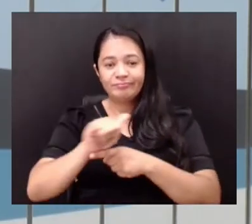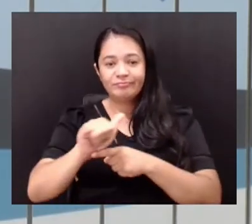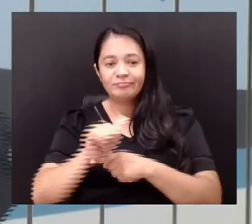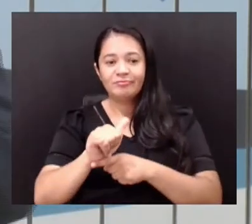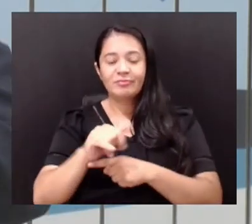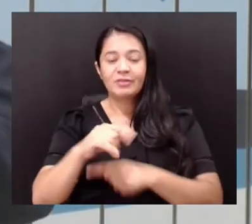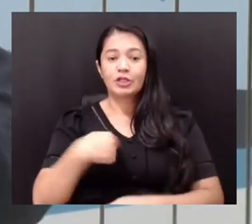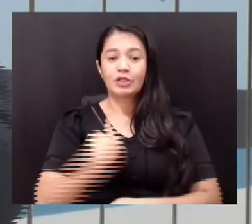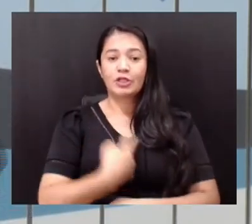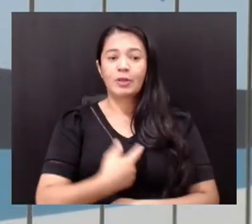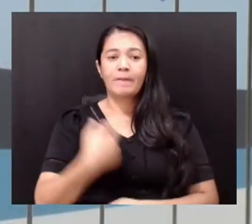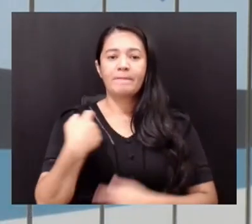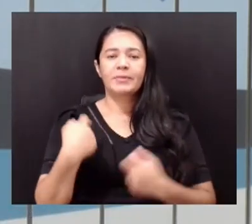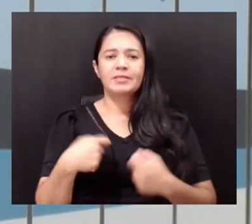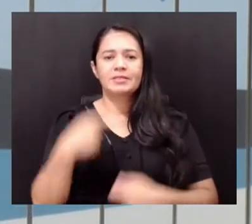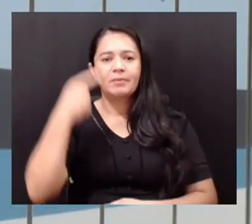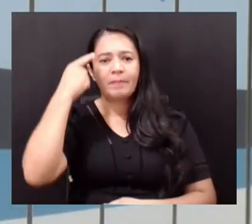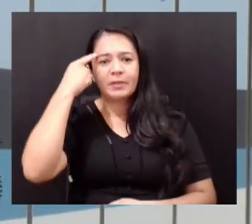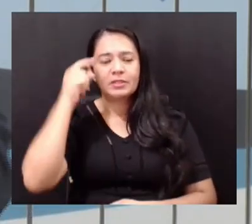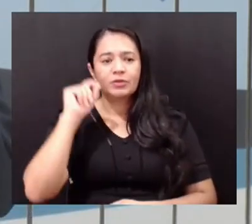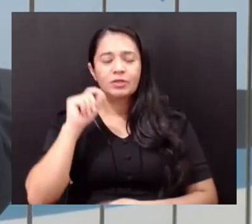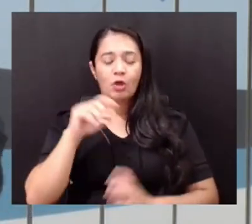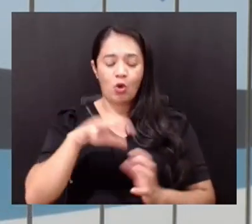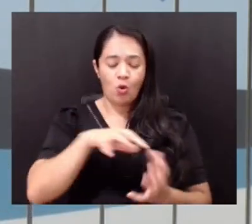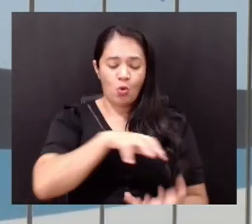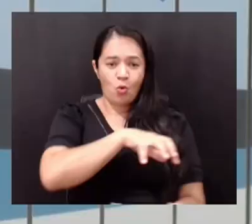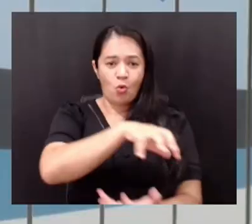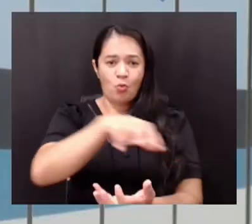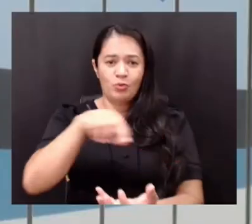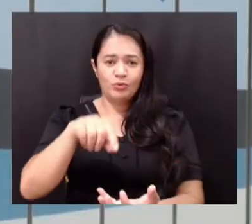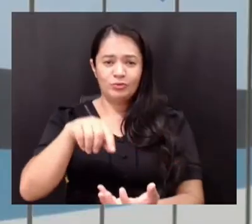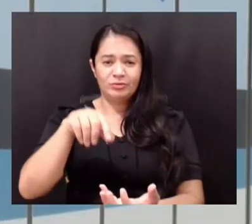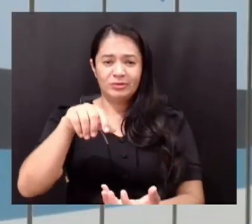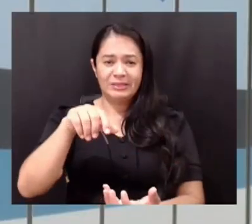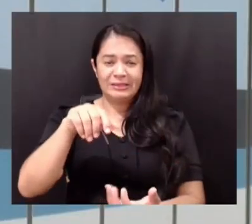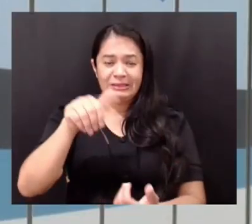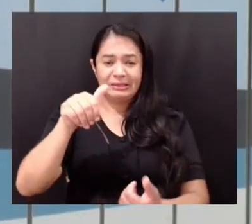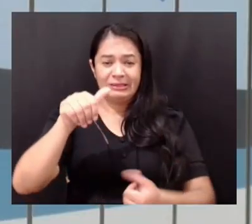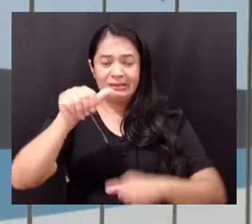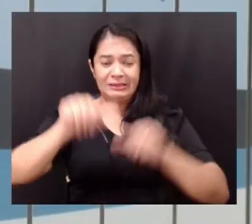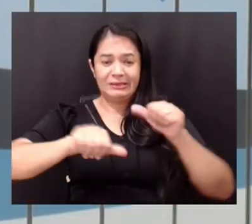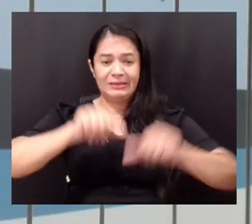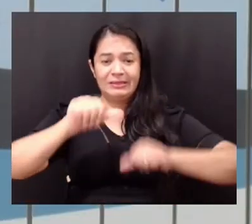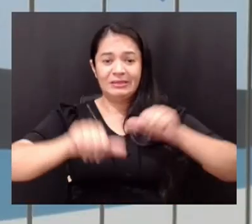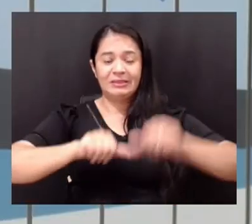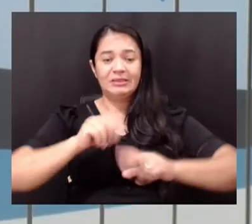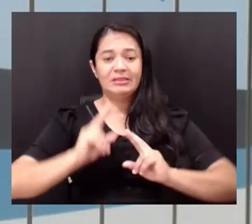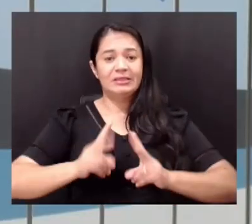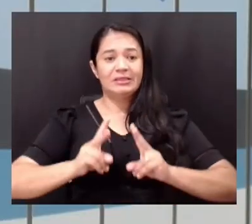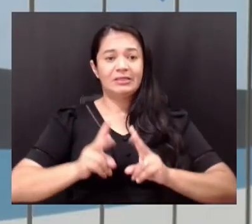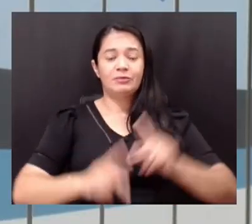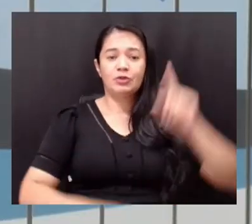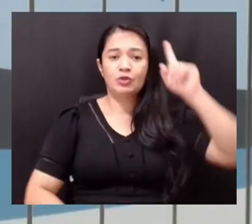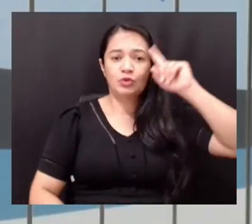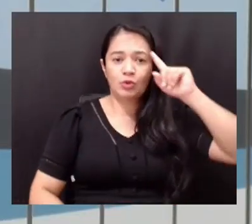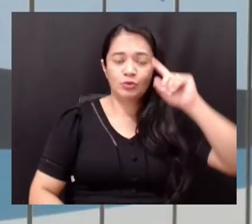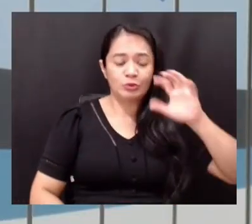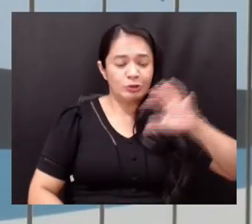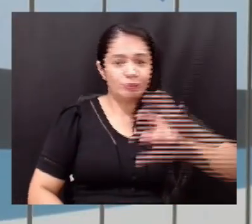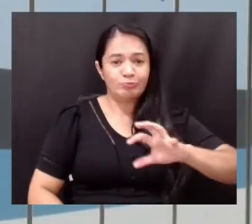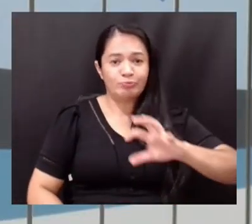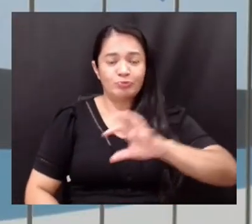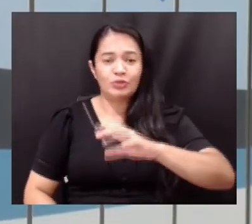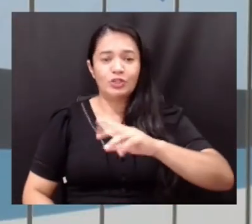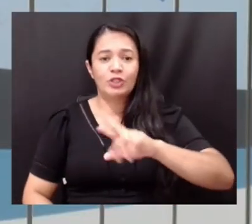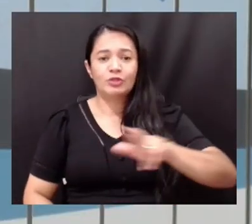mundo está tendo variações, né, constantes, cada dia a gente tem um cenário diferente, algo para